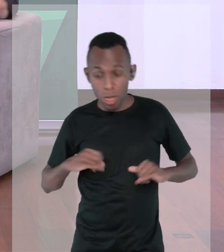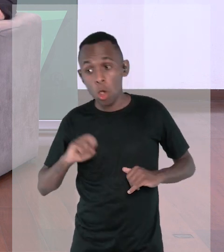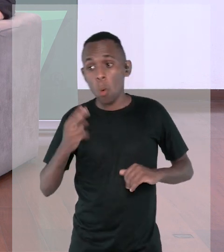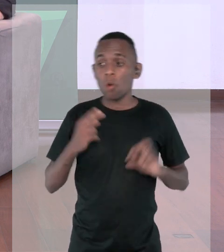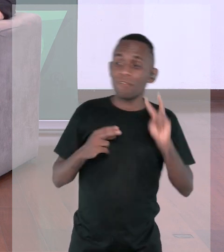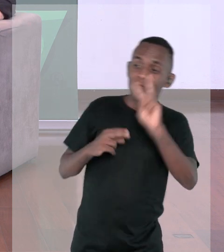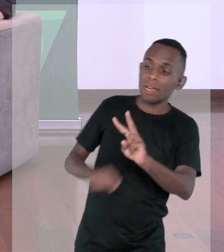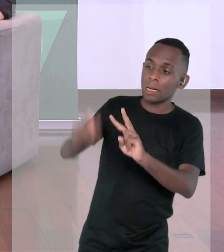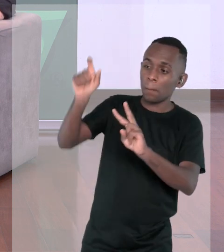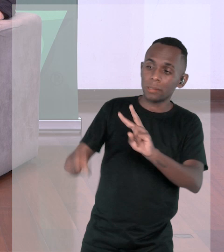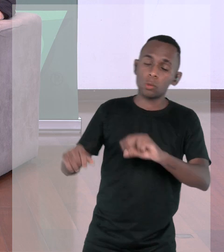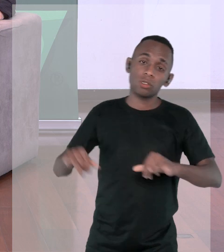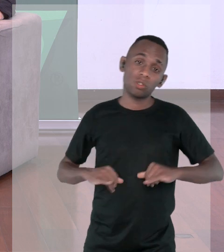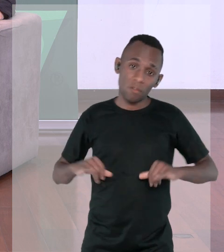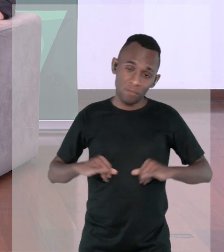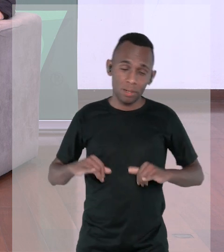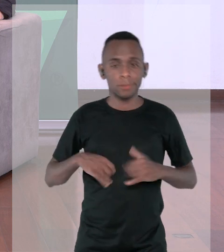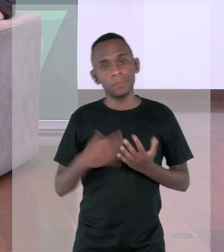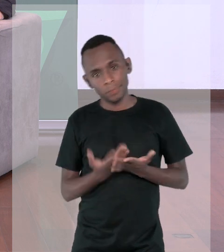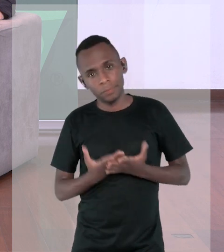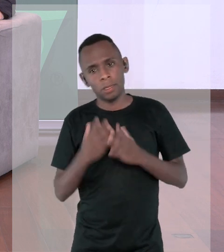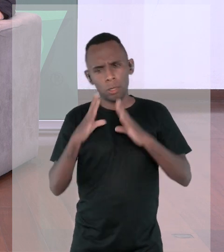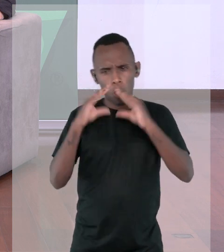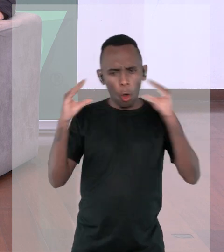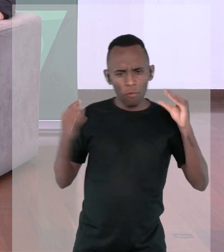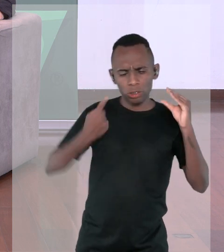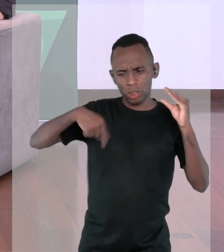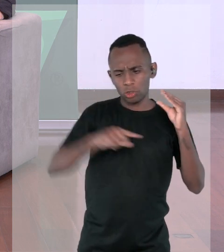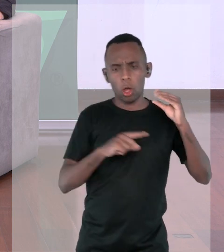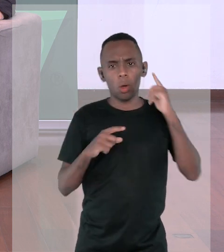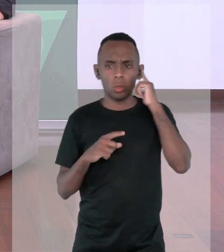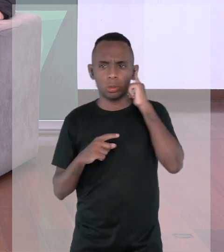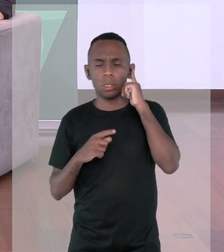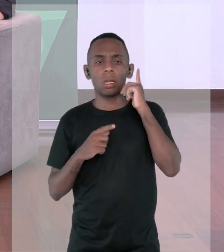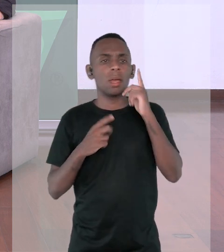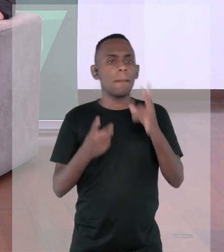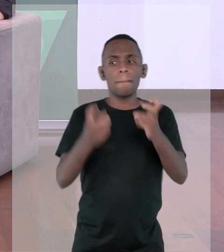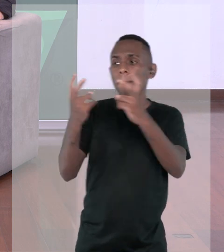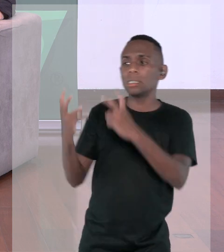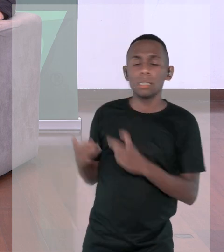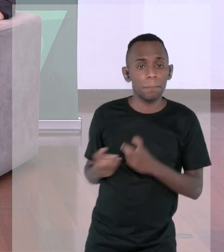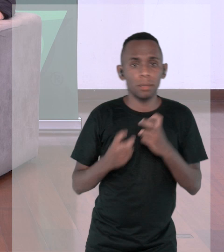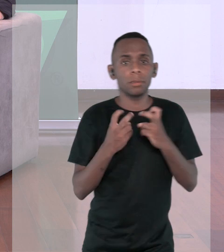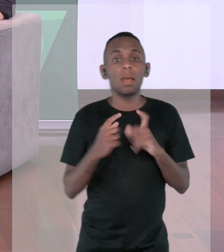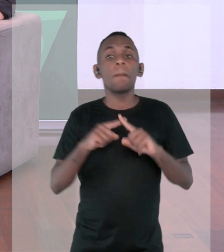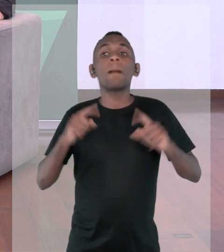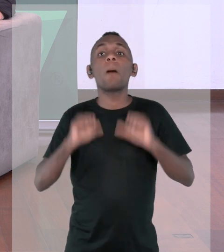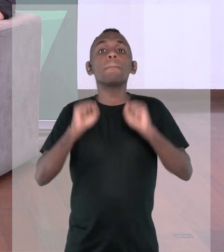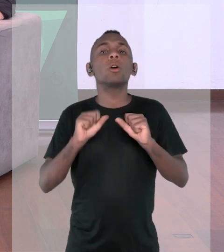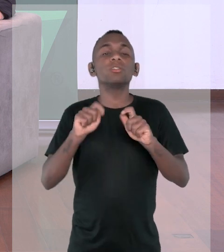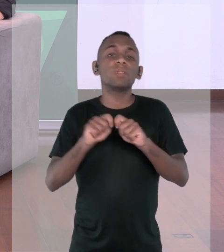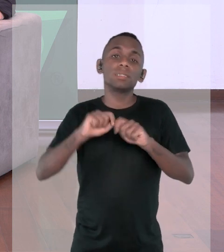pessoas sofrerem. É muito confortável essa posição nossa de virar e mapear o cenário. Mas o que a gente pode fazer